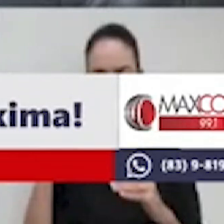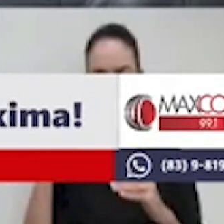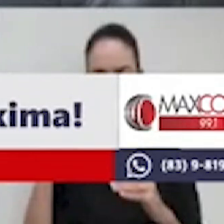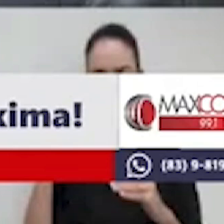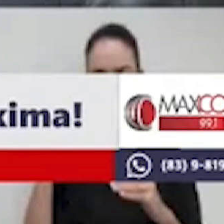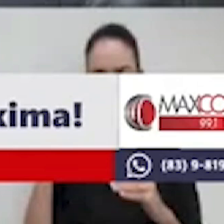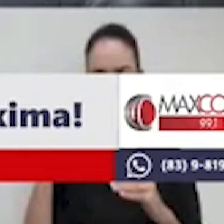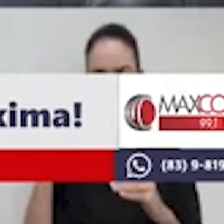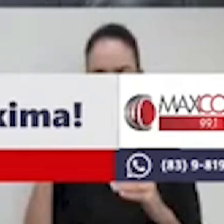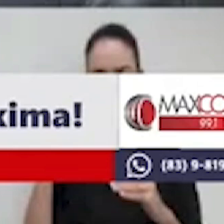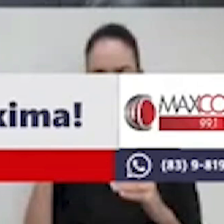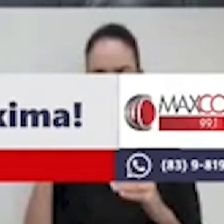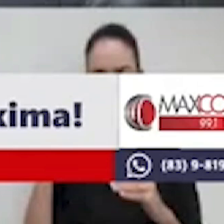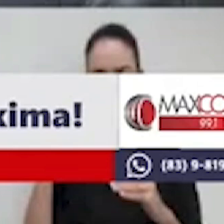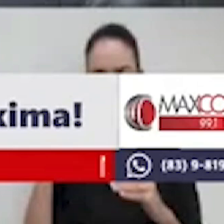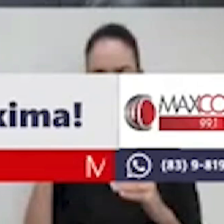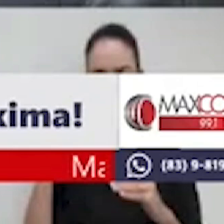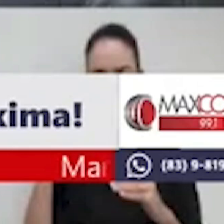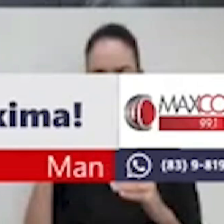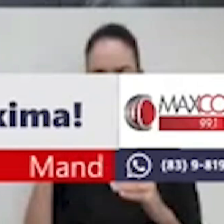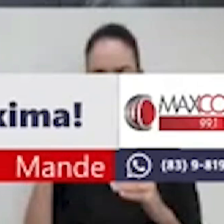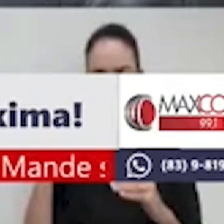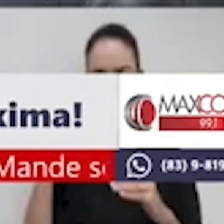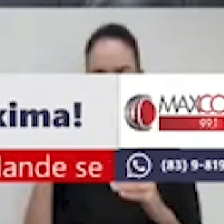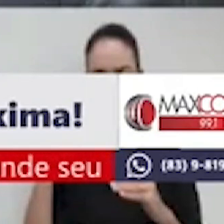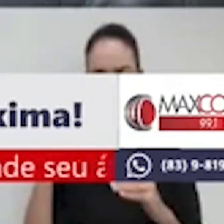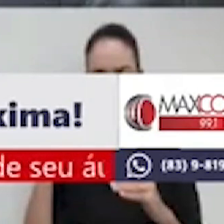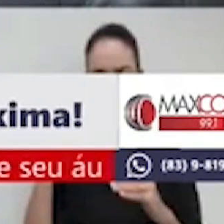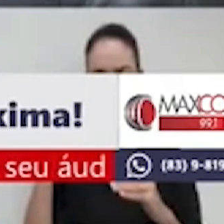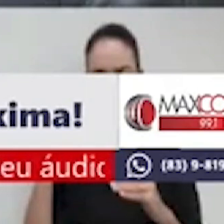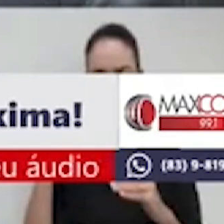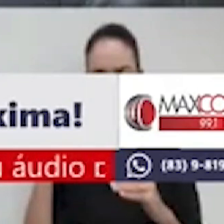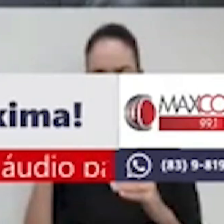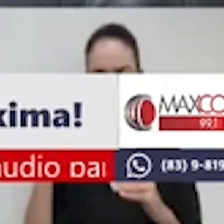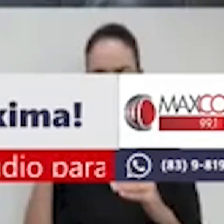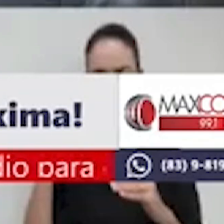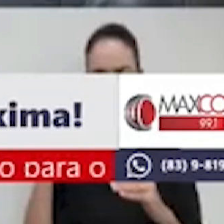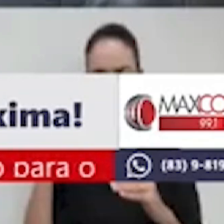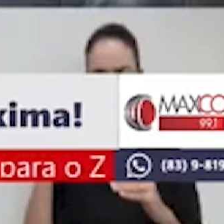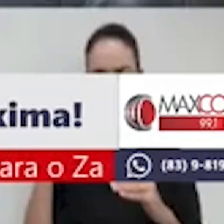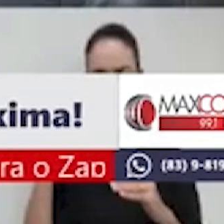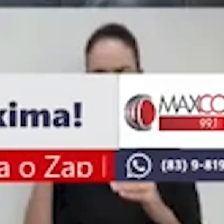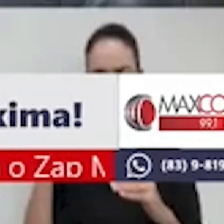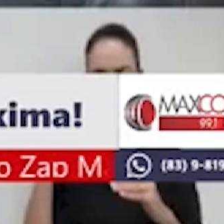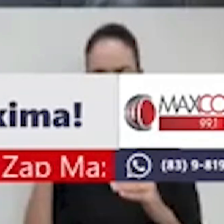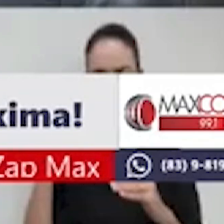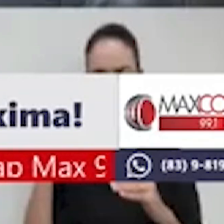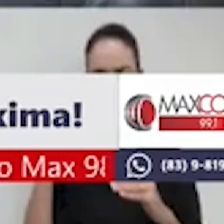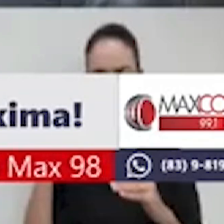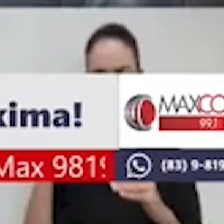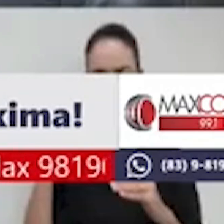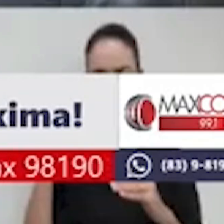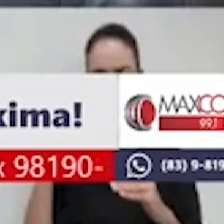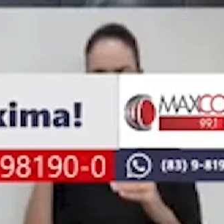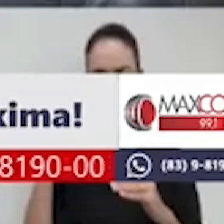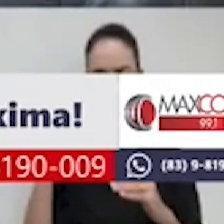a lei e a justiça não permite agora nós vamos fiscalizar todas as suas obras tem a respeito aos seus